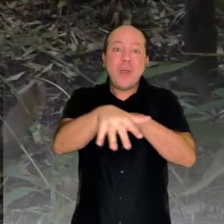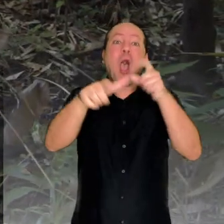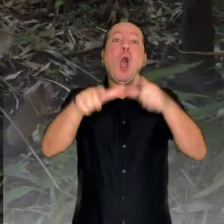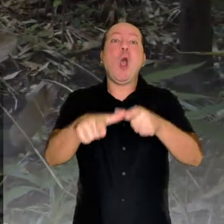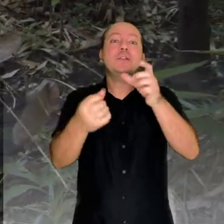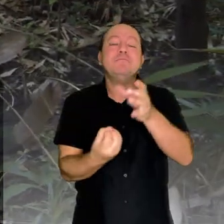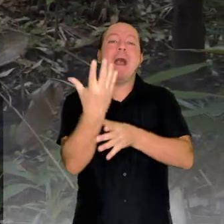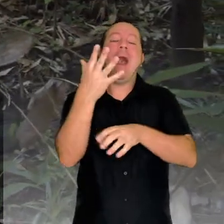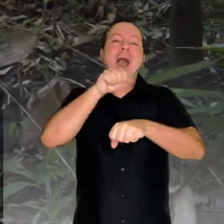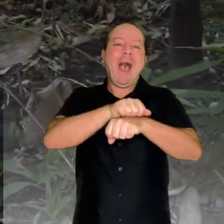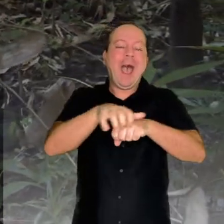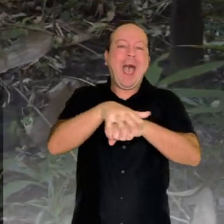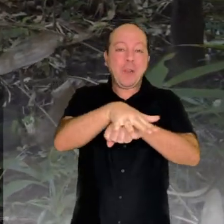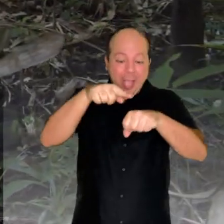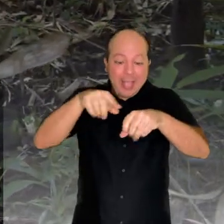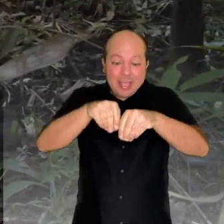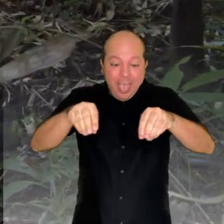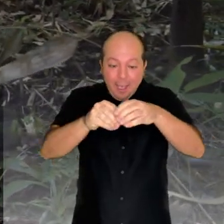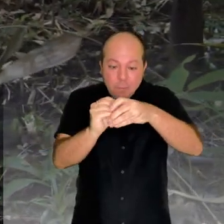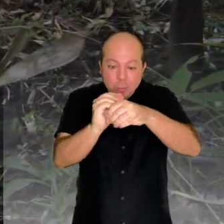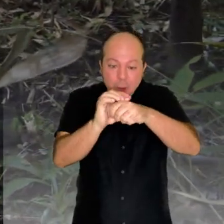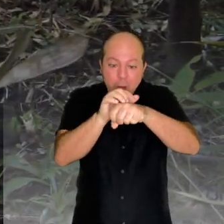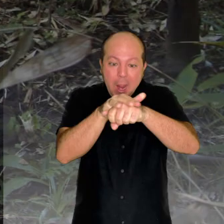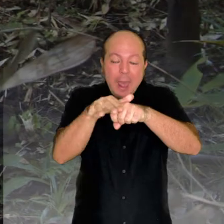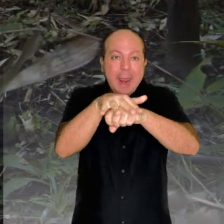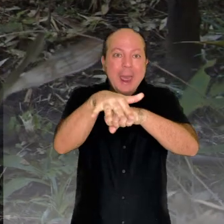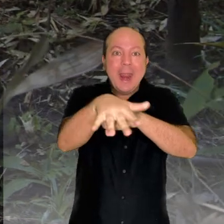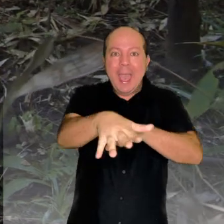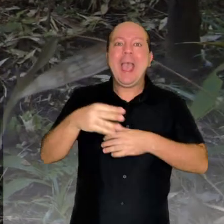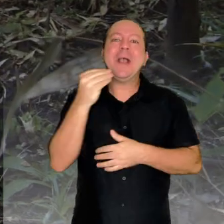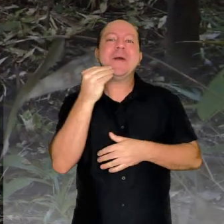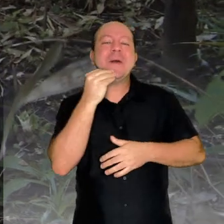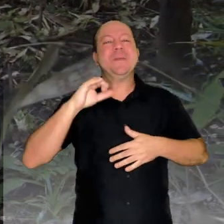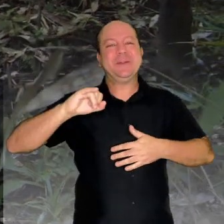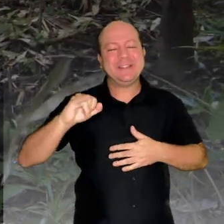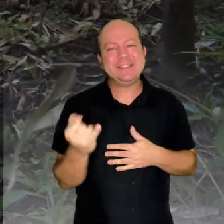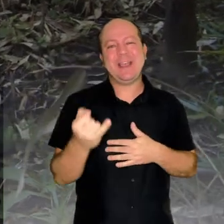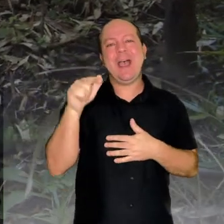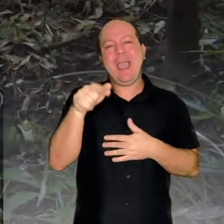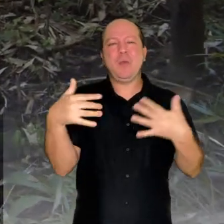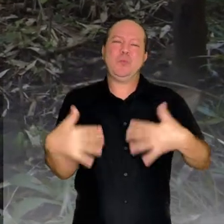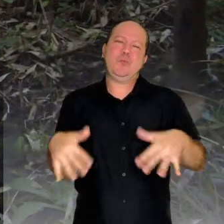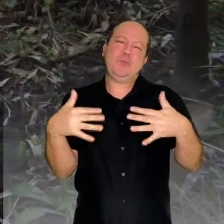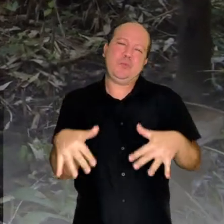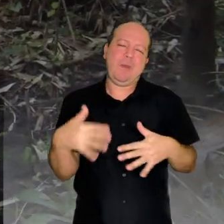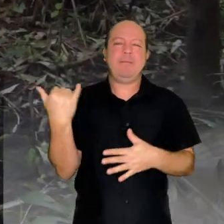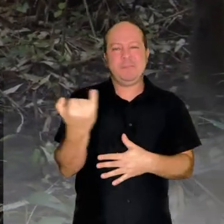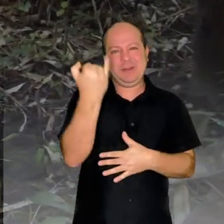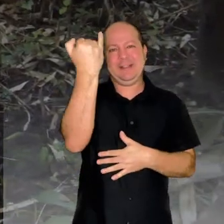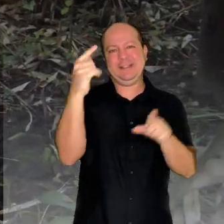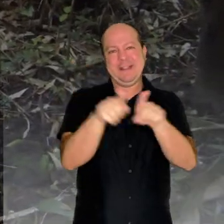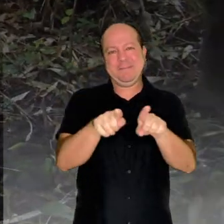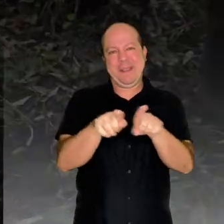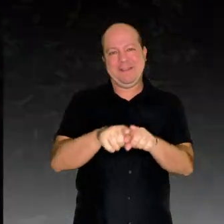eu estou vendo de onde vem a água, então ela brota da terra, tia. Então acho que oportunizar isso para eles é muito enriquecedor e é